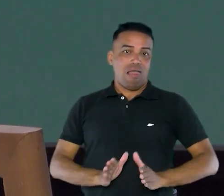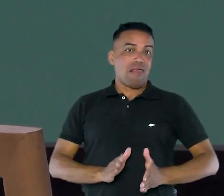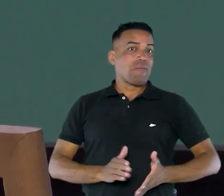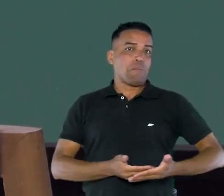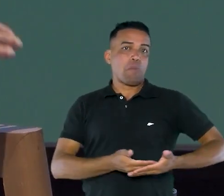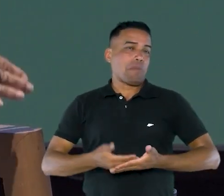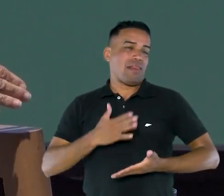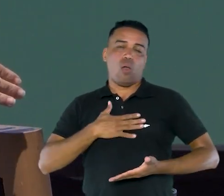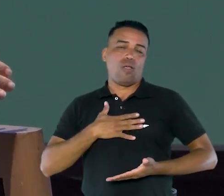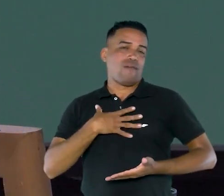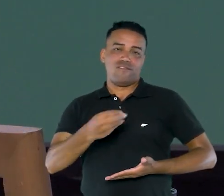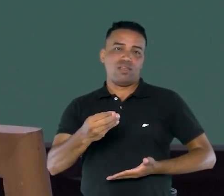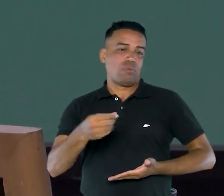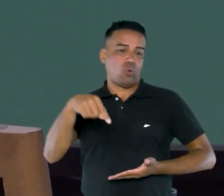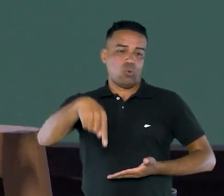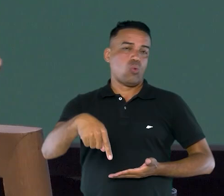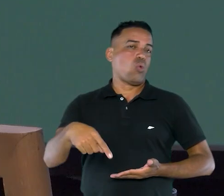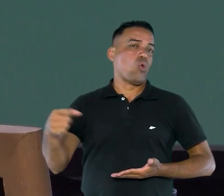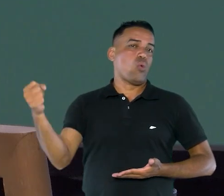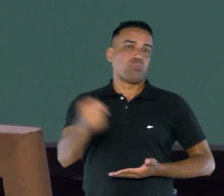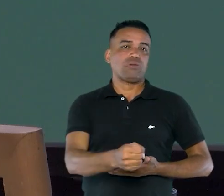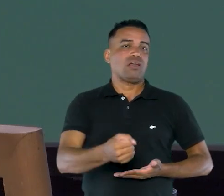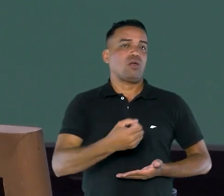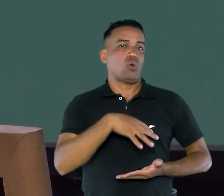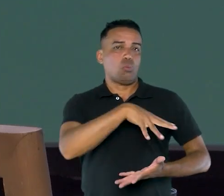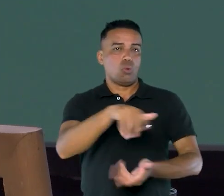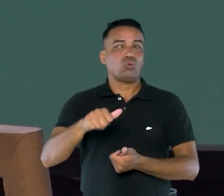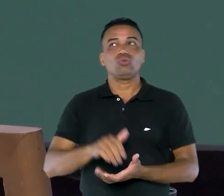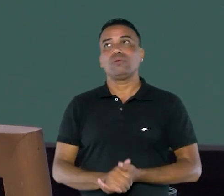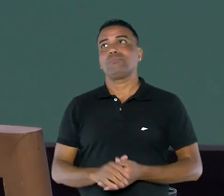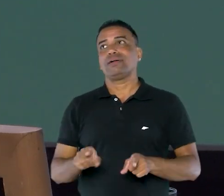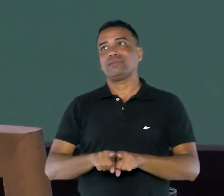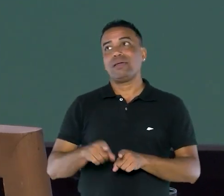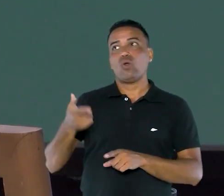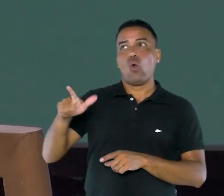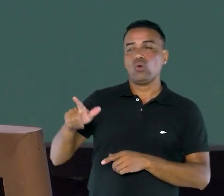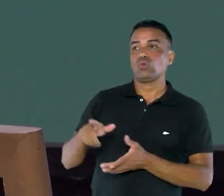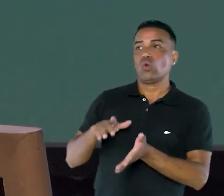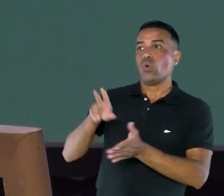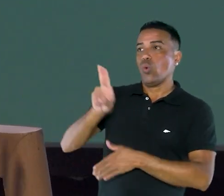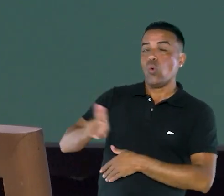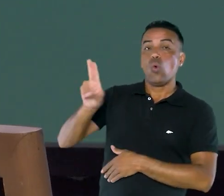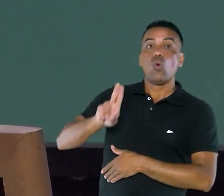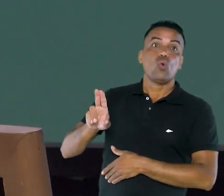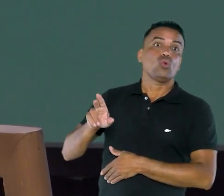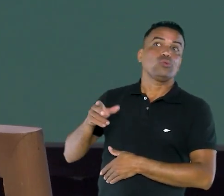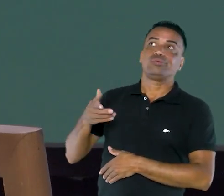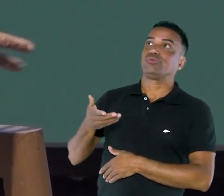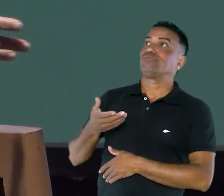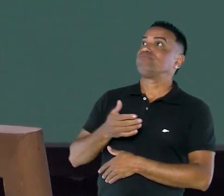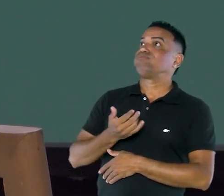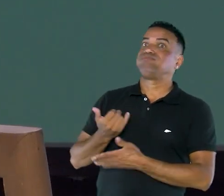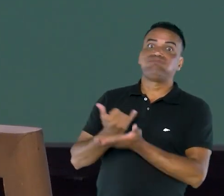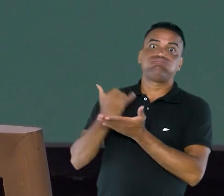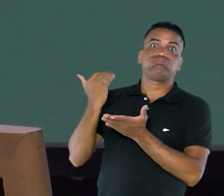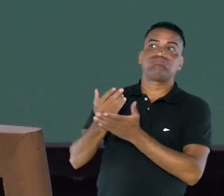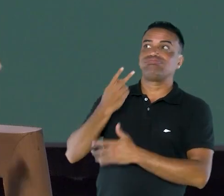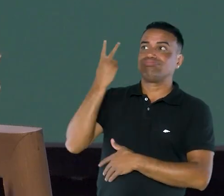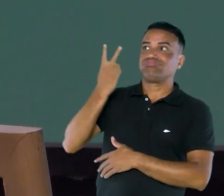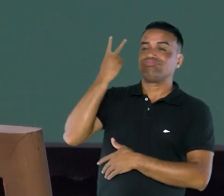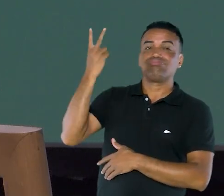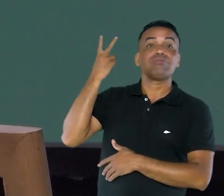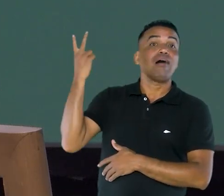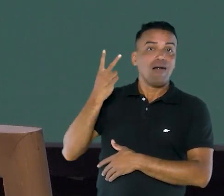mundo. E o outro lado é um otimismo excessivo tecnológico que inteligência artificial vai conseguir dar